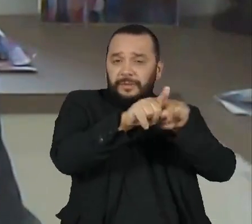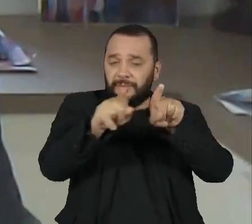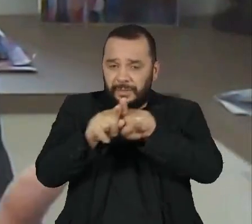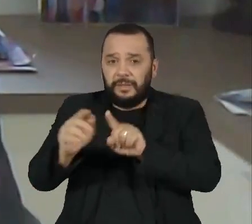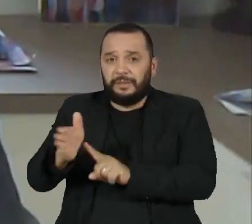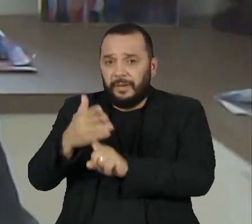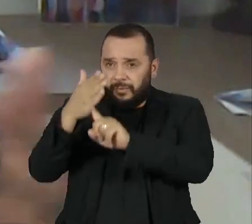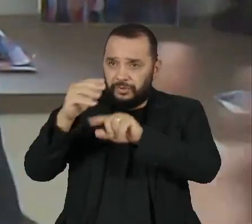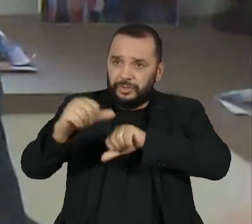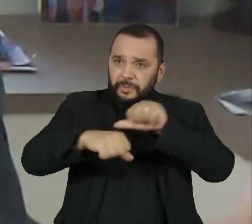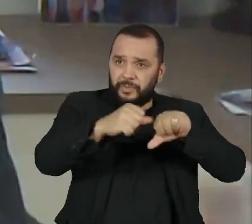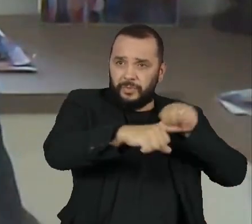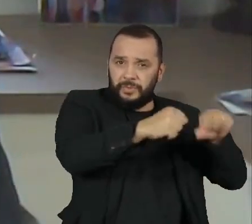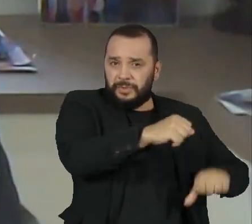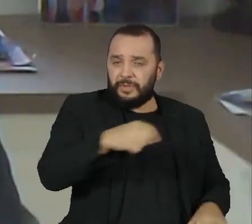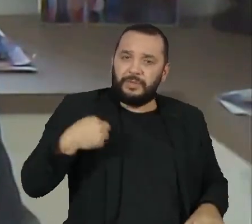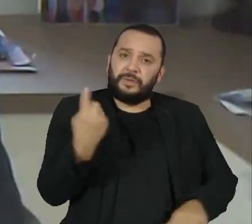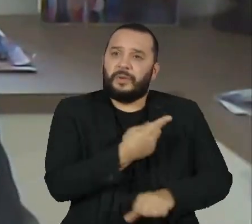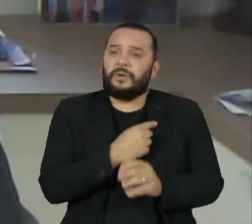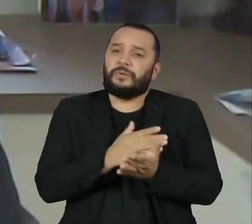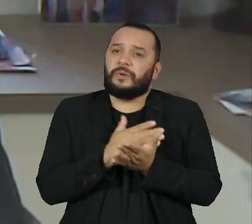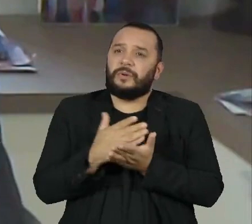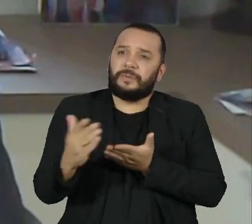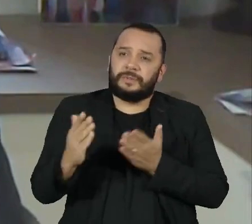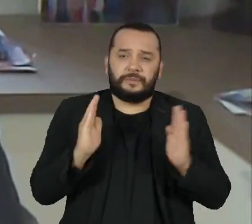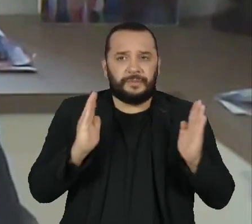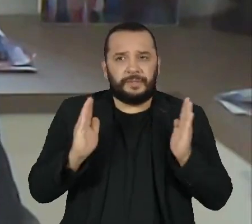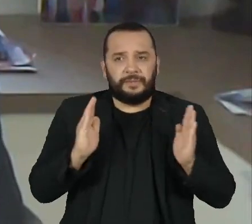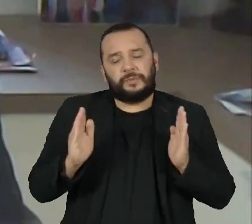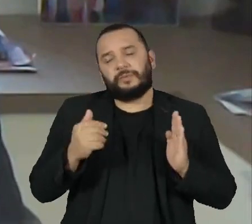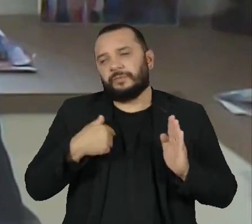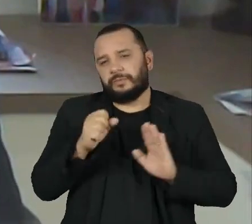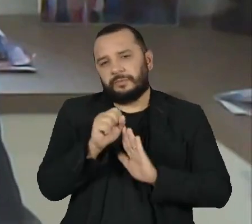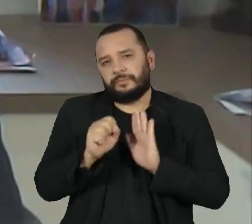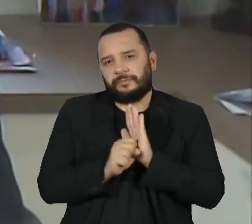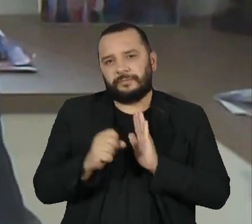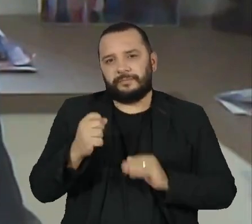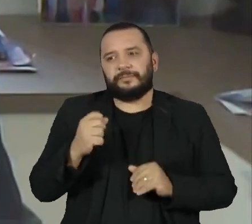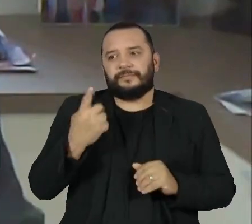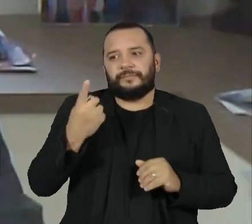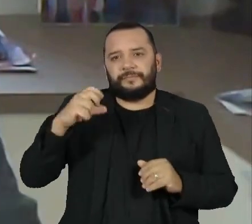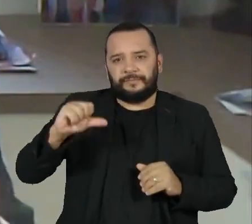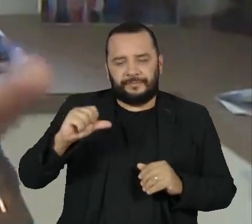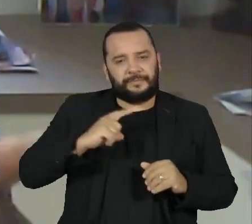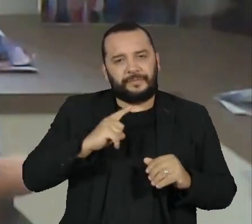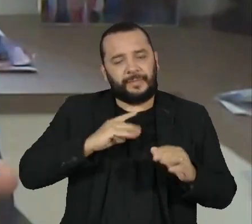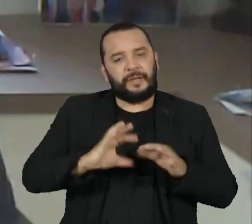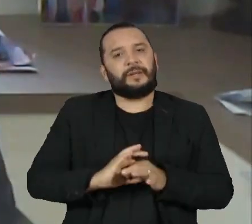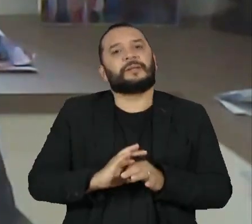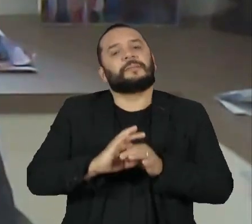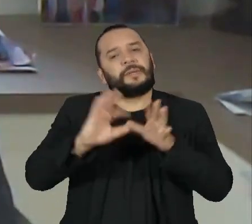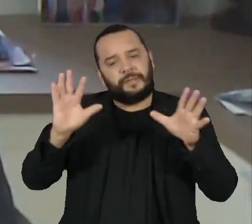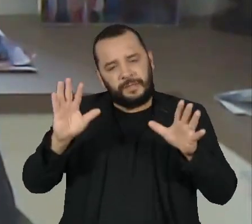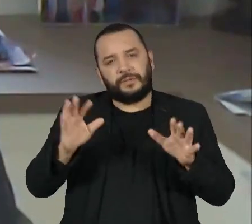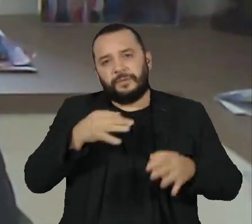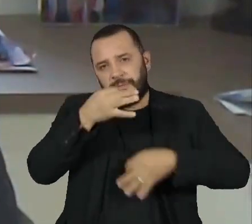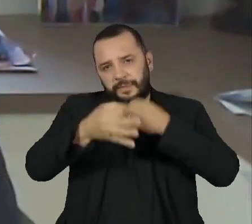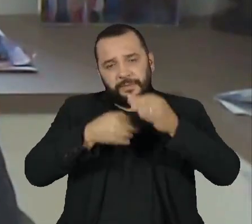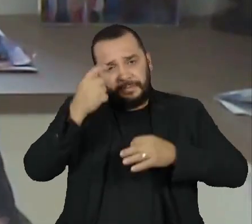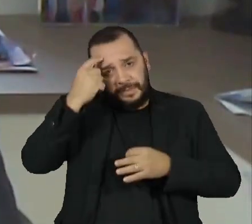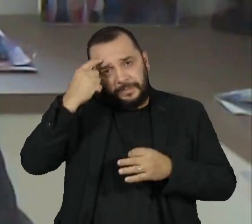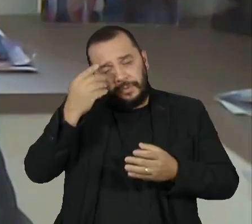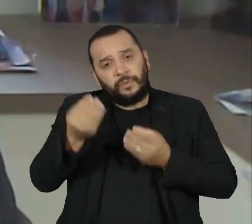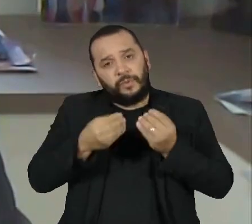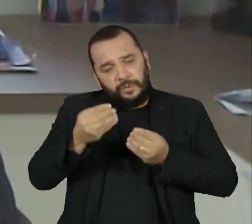dizer, nós começamos num período em que, basicamente, no século XIX, a liberdade de expressão do pensamento no debate público era feita por meio da